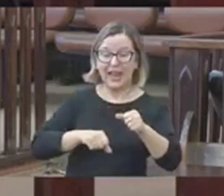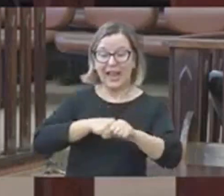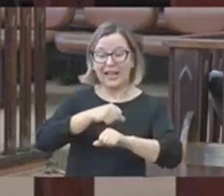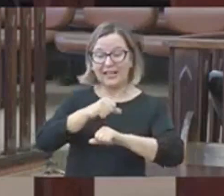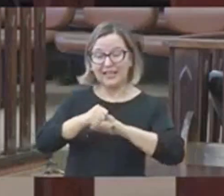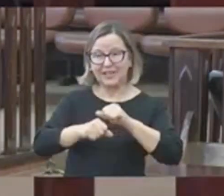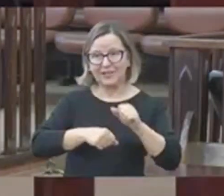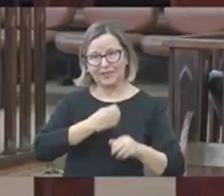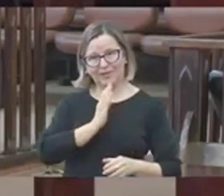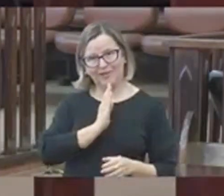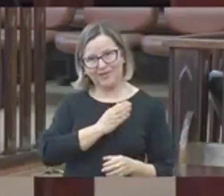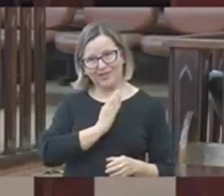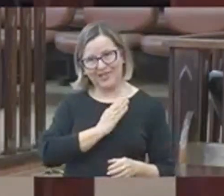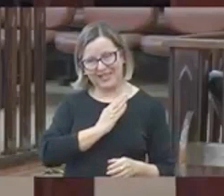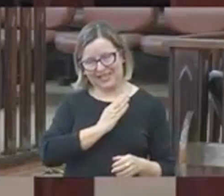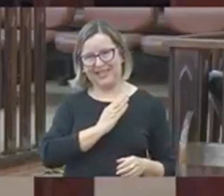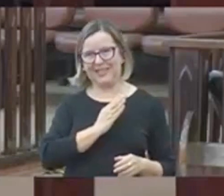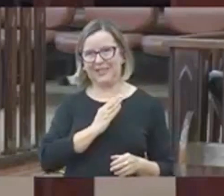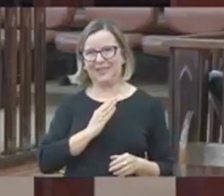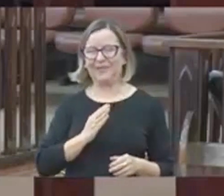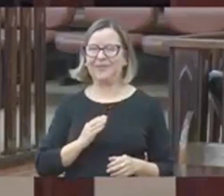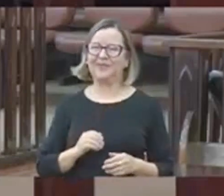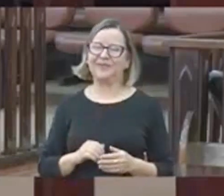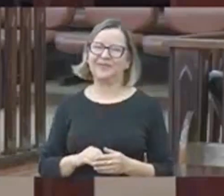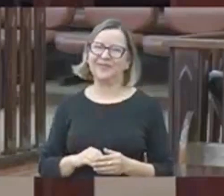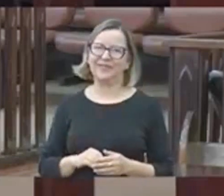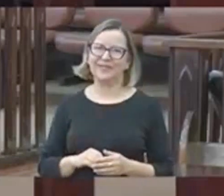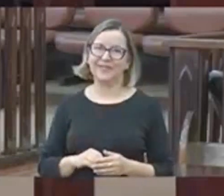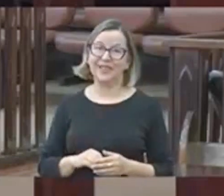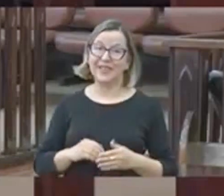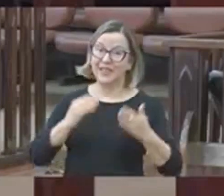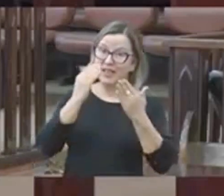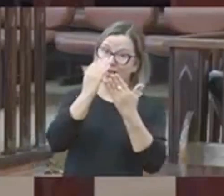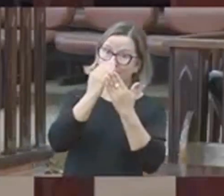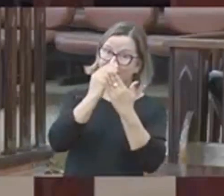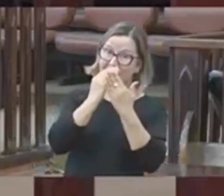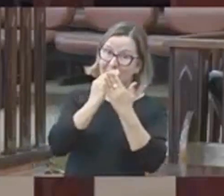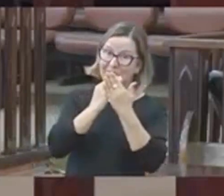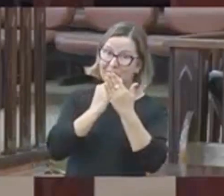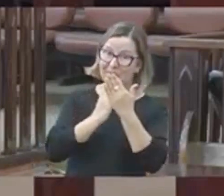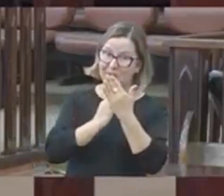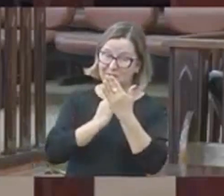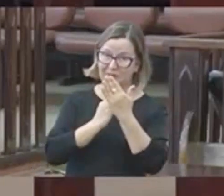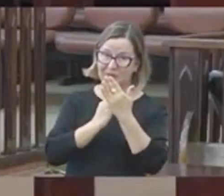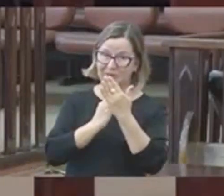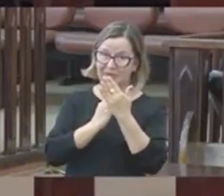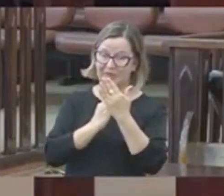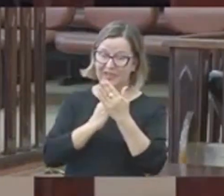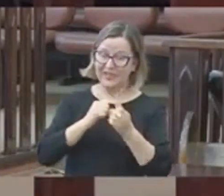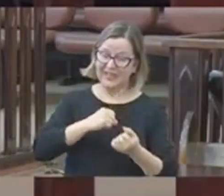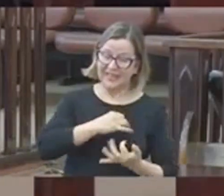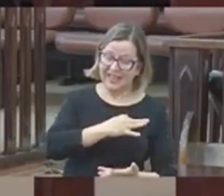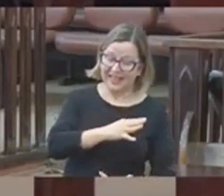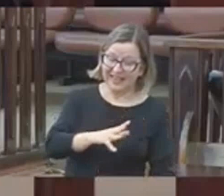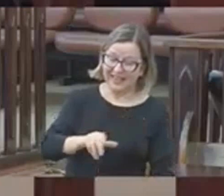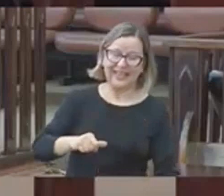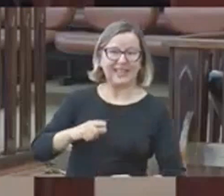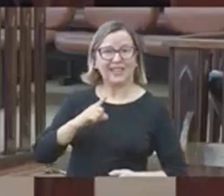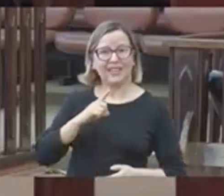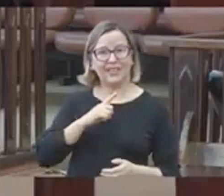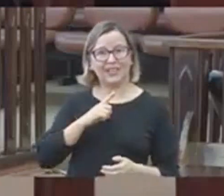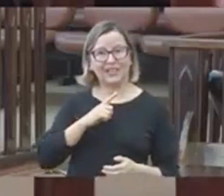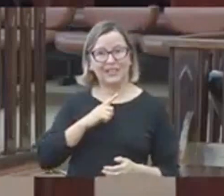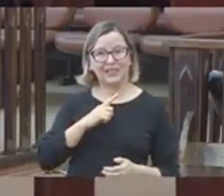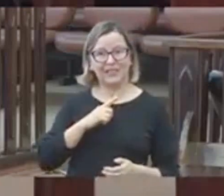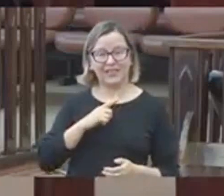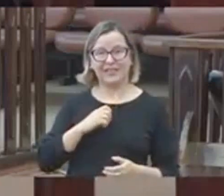o propósito de Deus era que a terra fosse formada por uma sociedade santa, tendo o amor de Deus